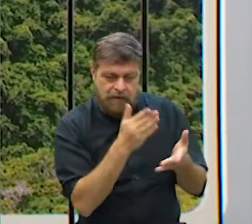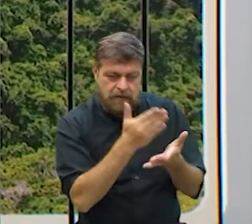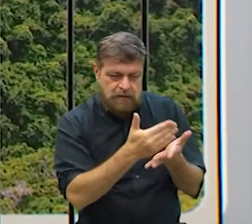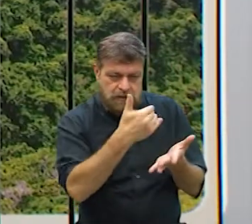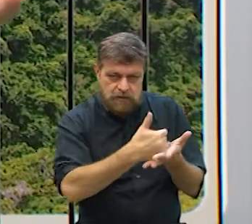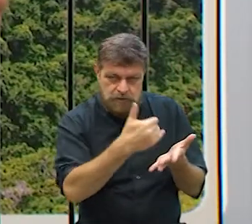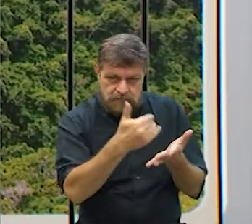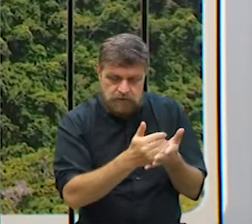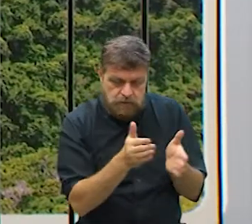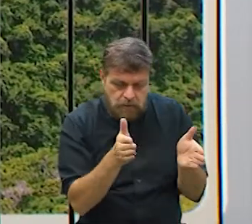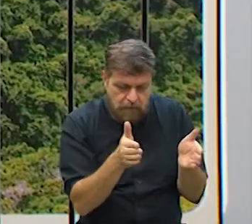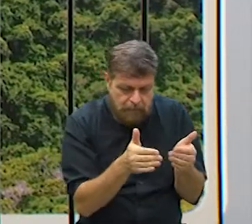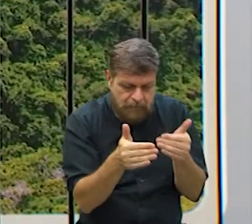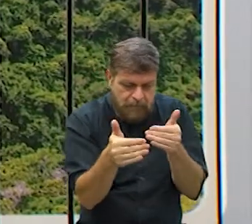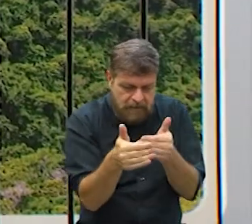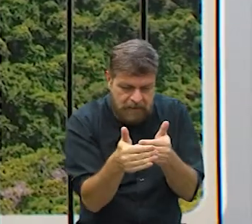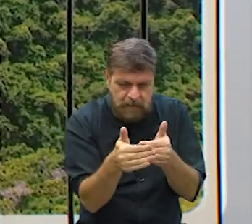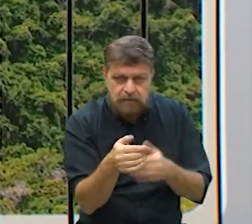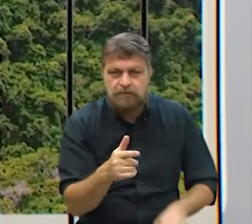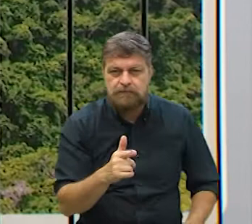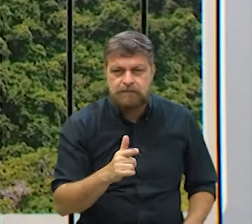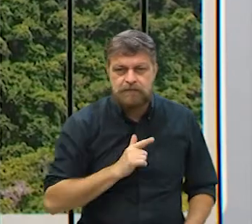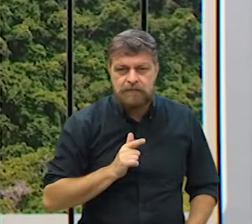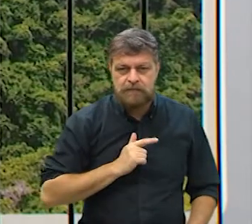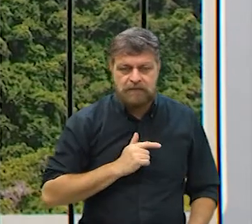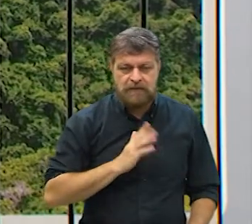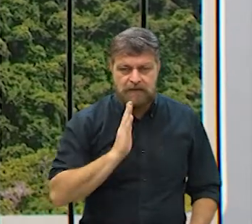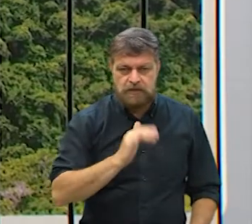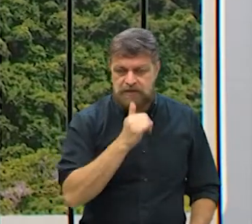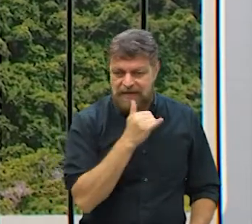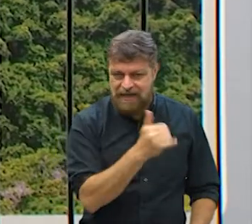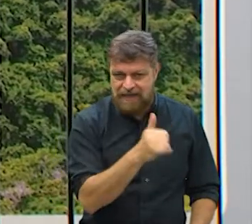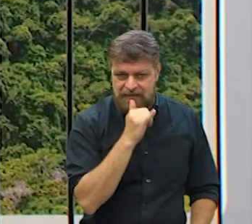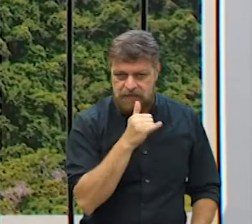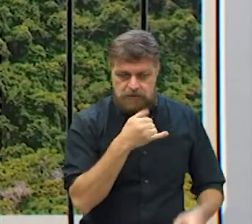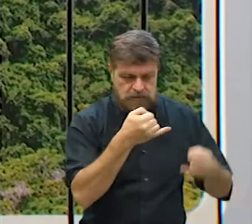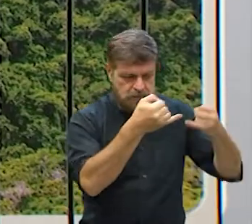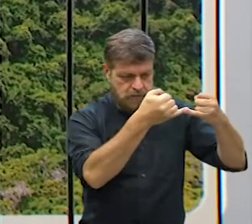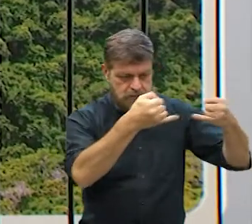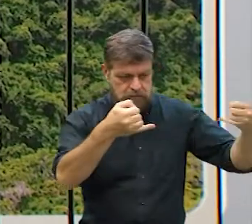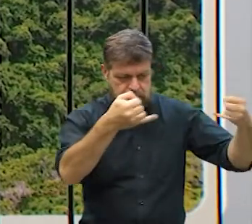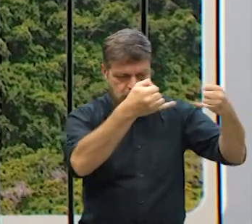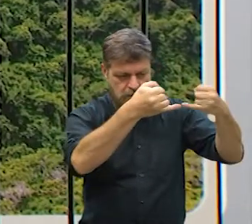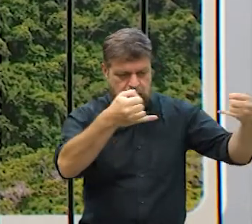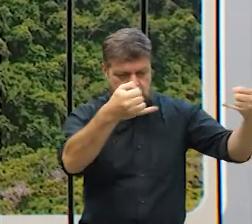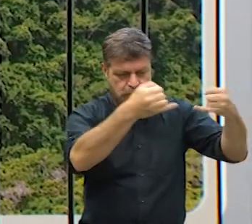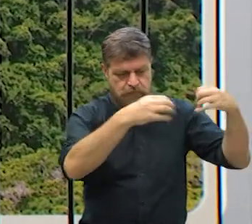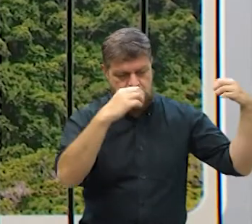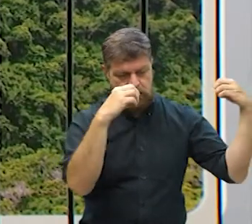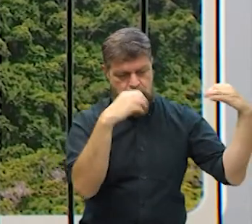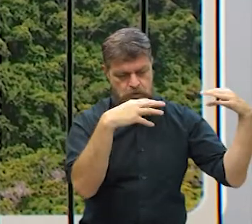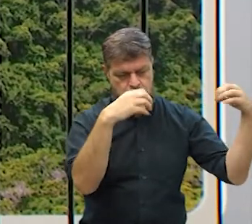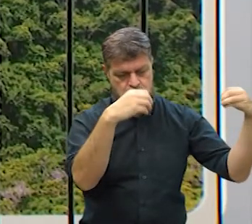em lotes pequenos, e a Força e Luz já colocou a infraestrutura